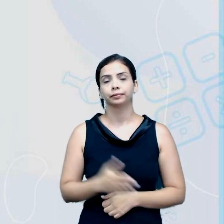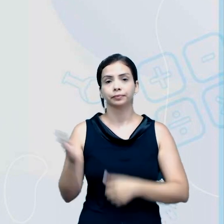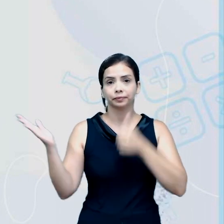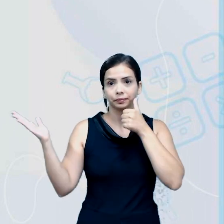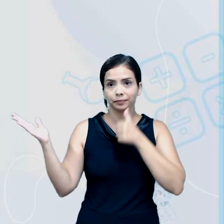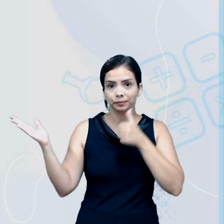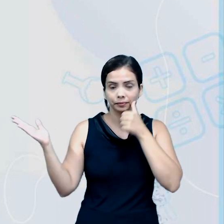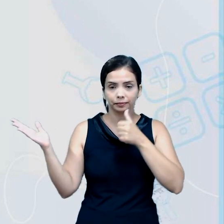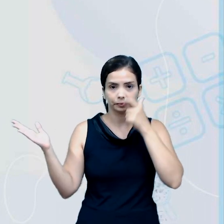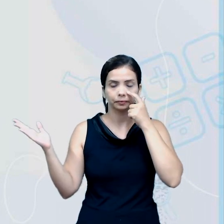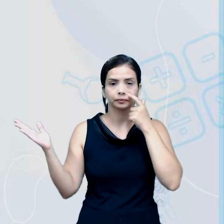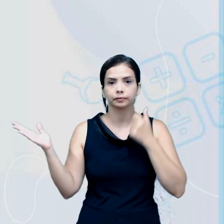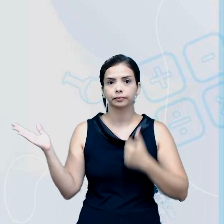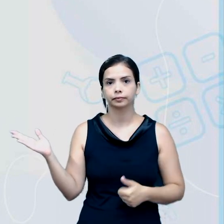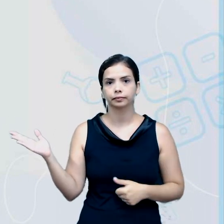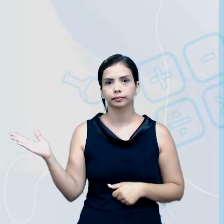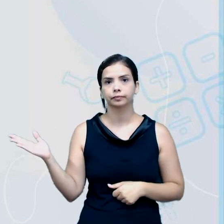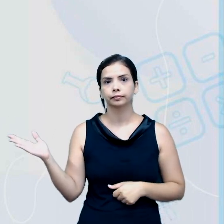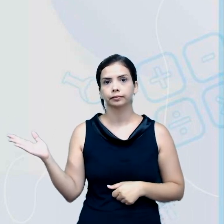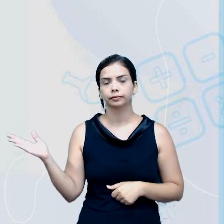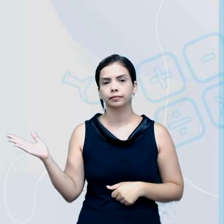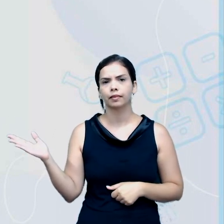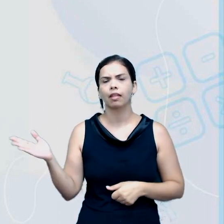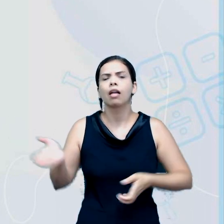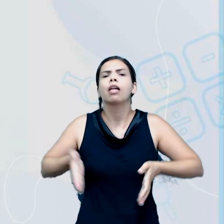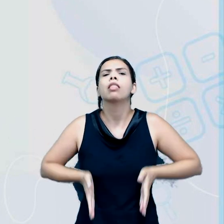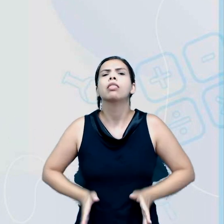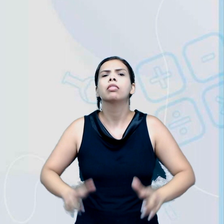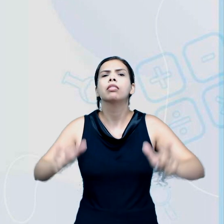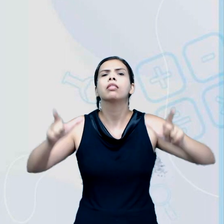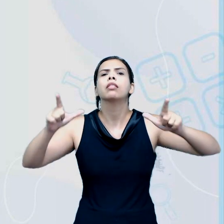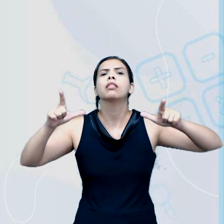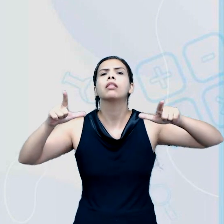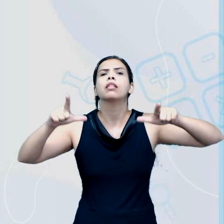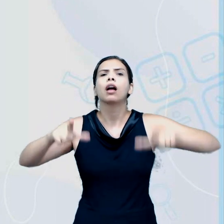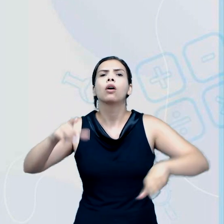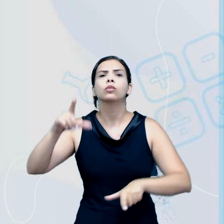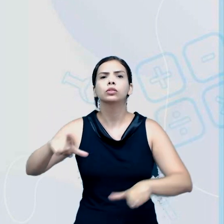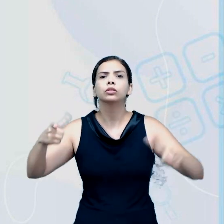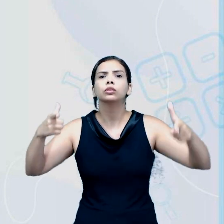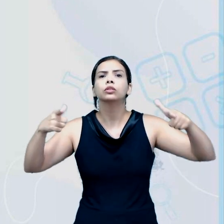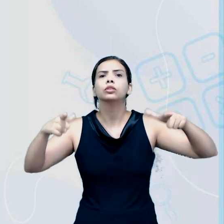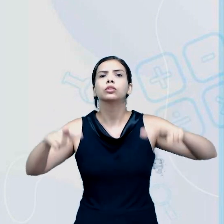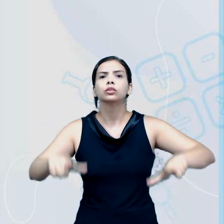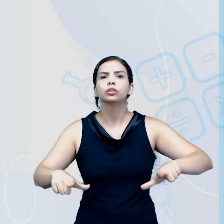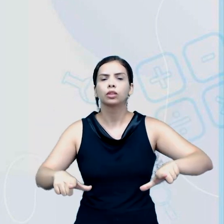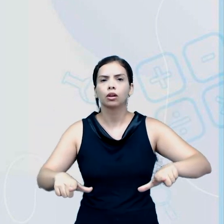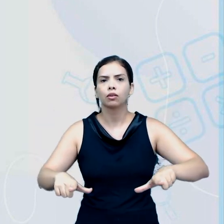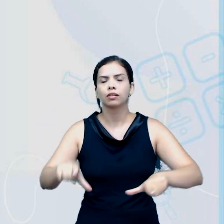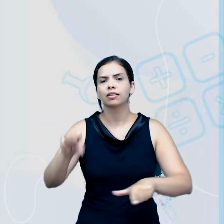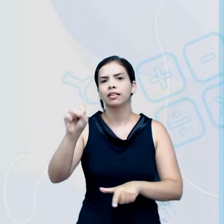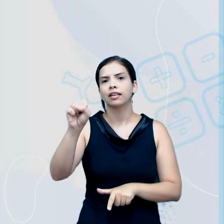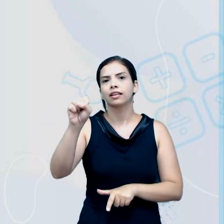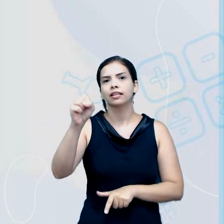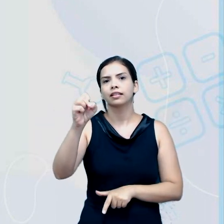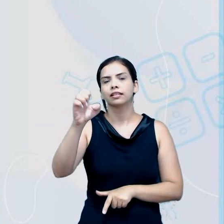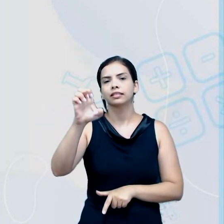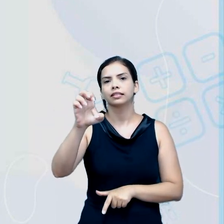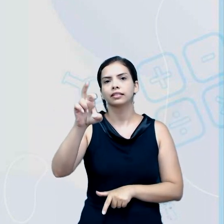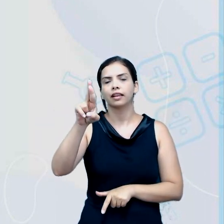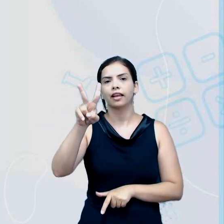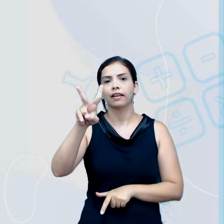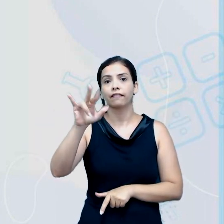senhora que é Sérvia nasceu em Belgrado em 1946 e que está viva em plena